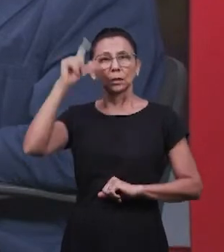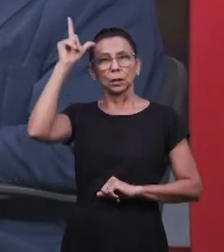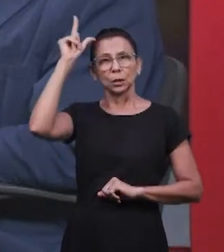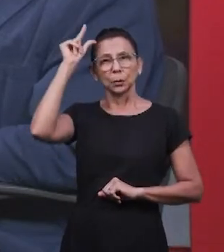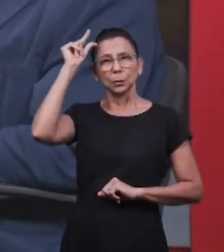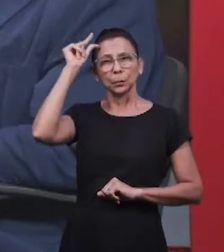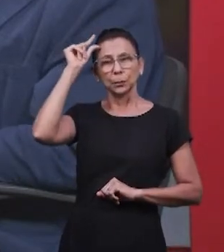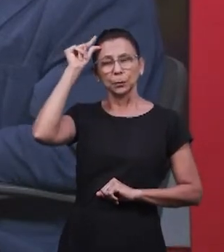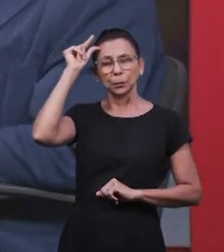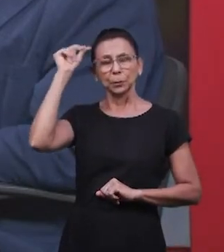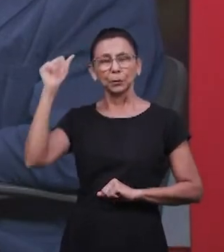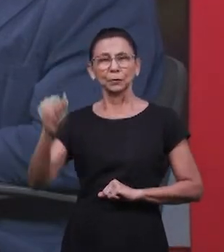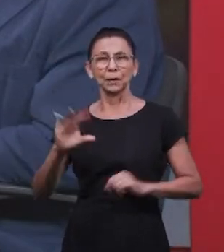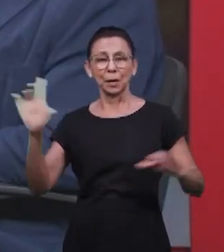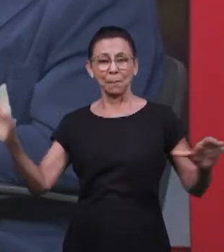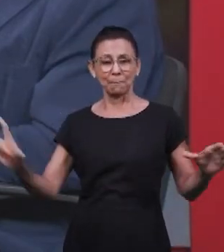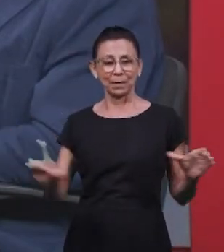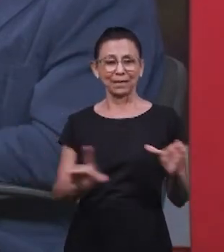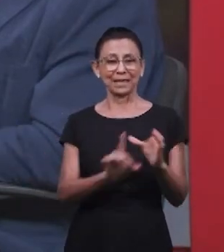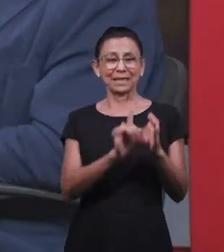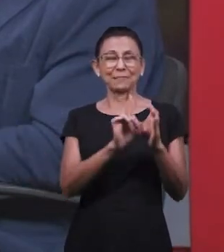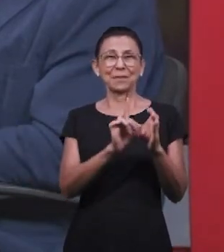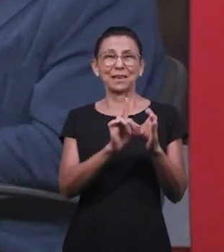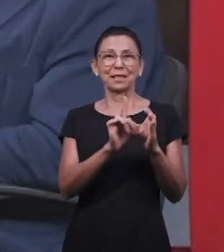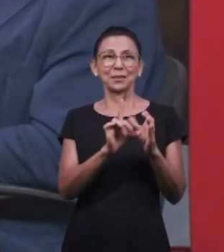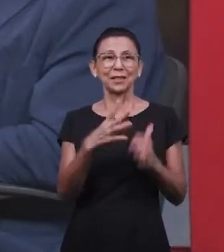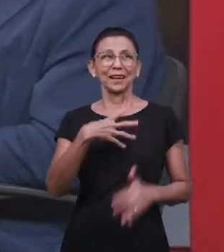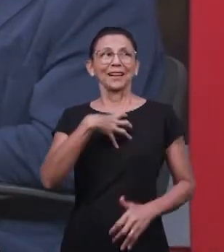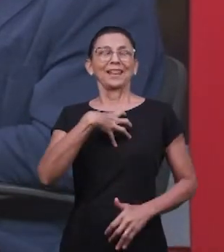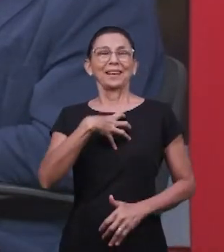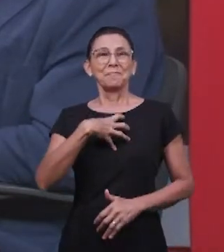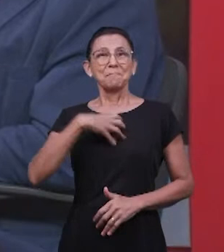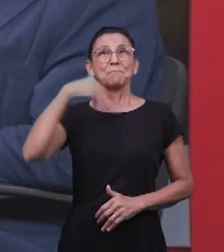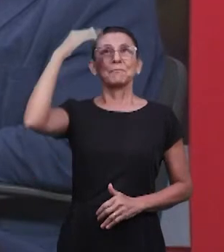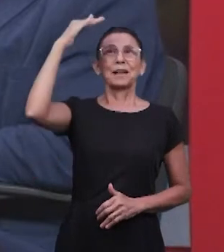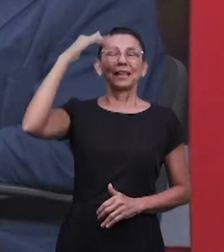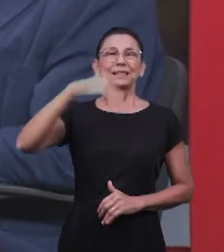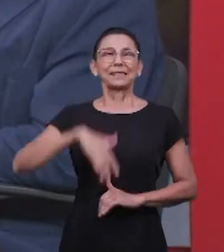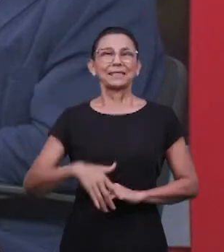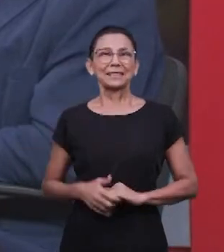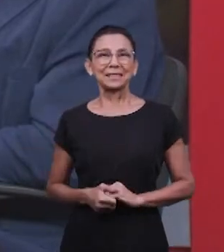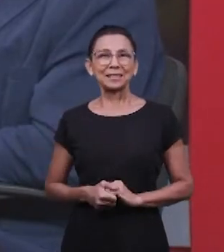a segurança, uma clareza. Então,